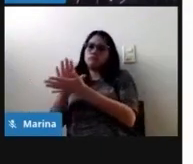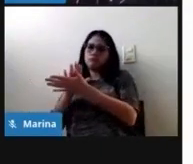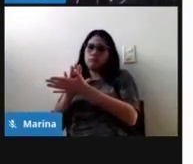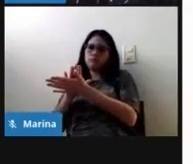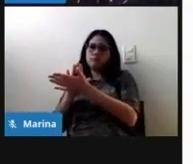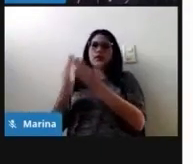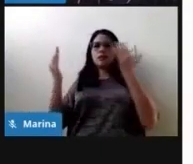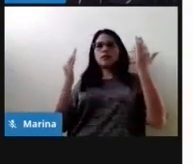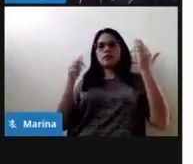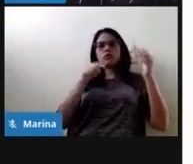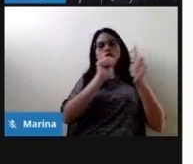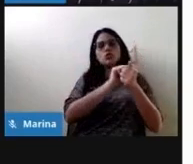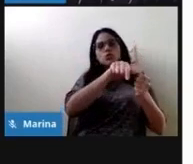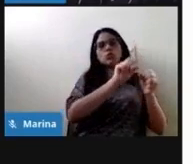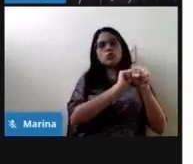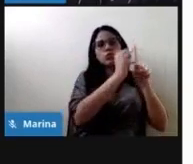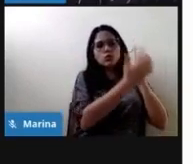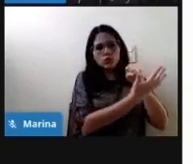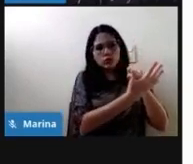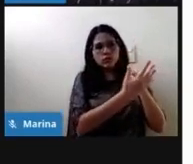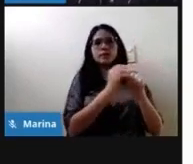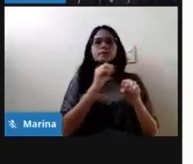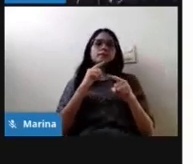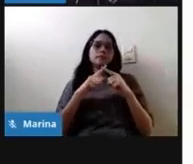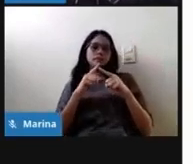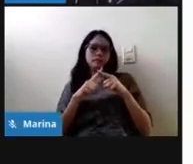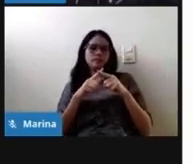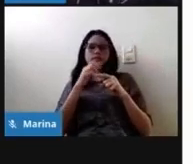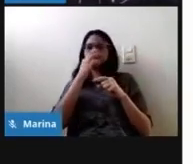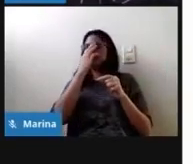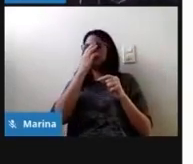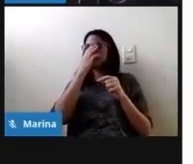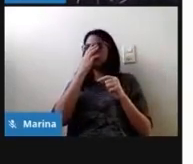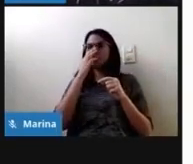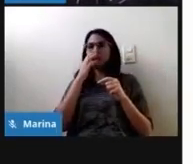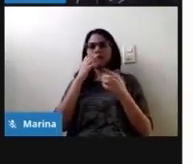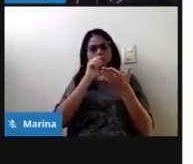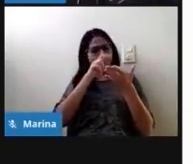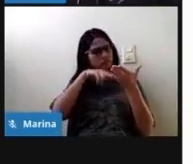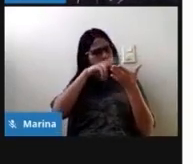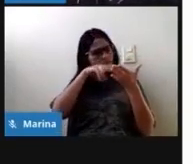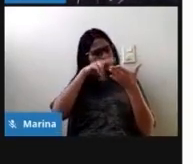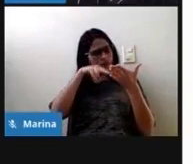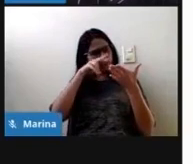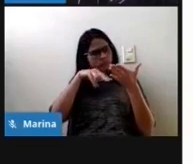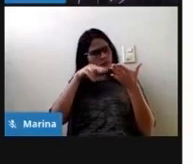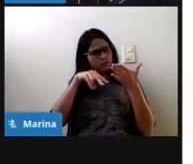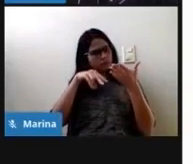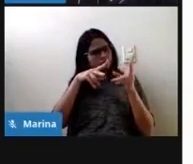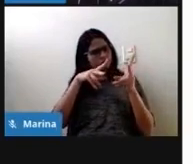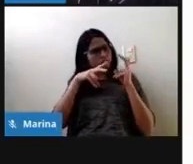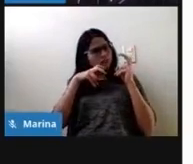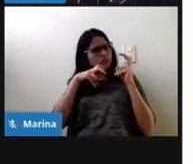a gente tem notado, né, de acordo com os achados, com a literatura, que tem